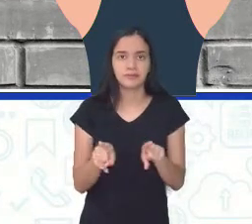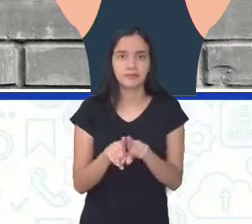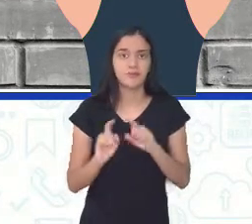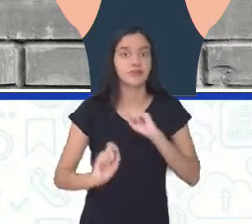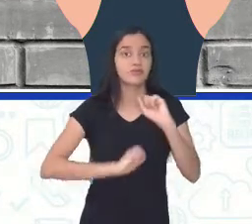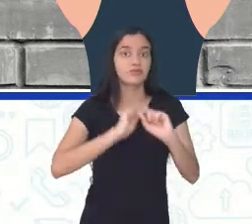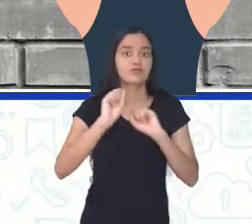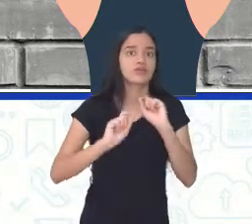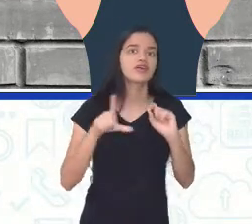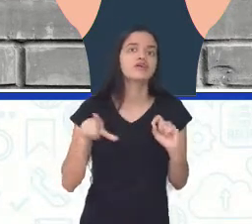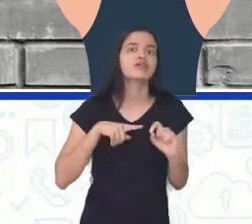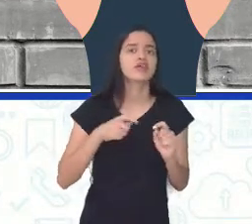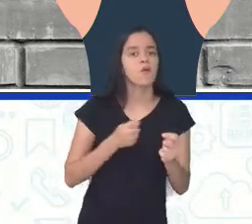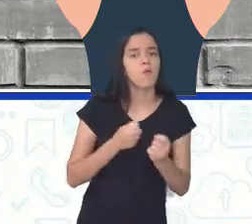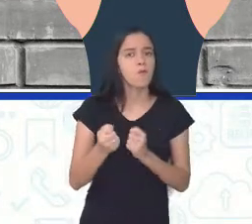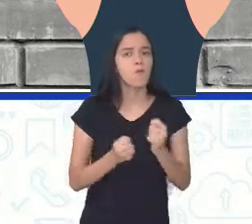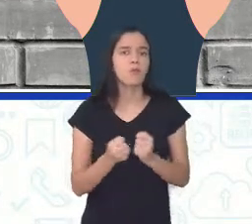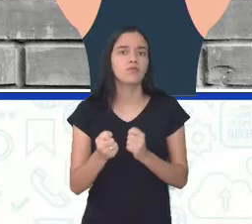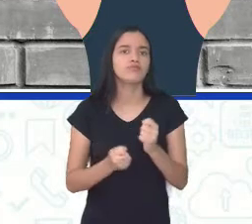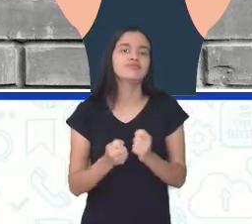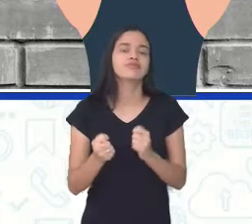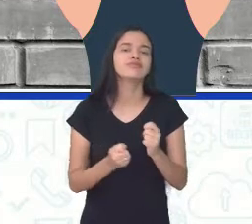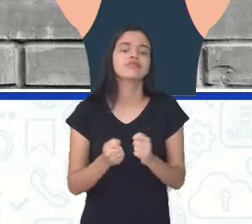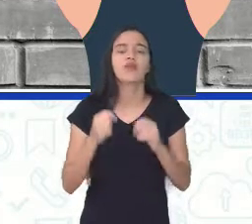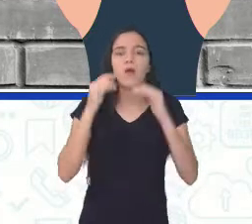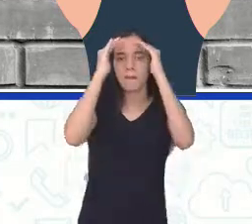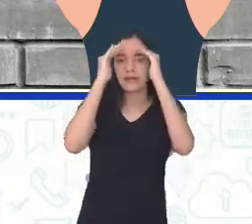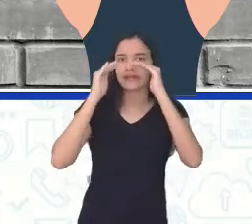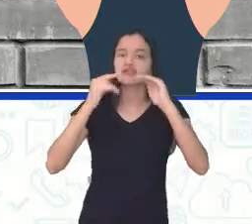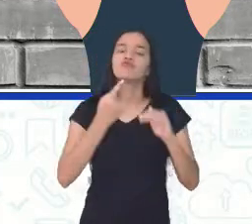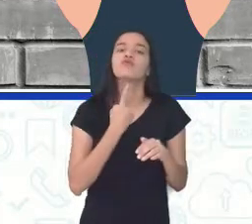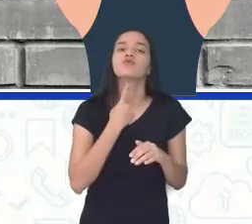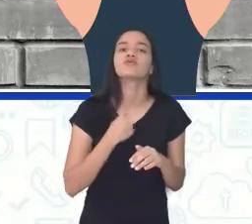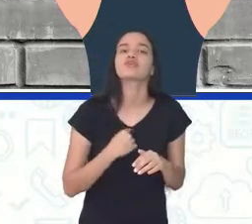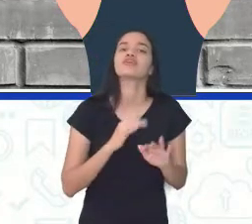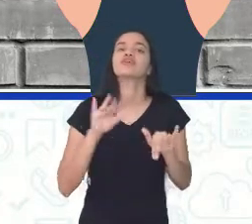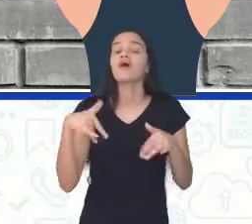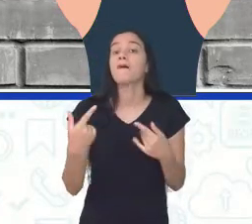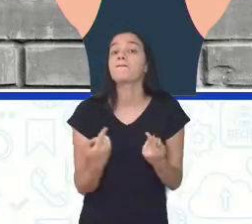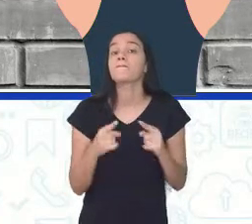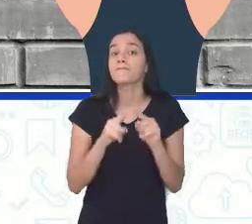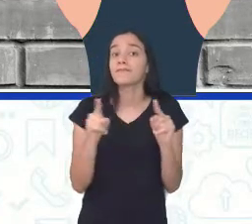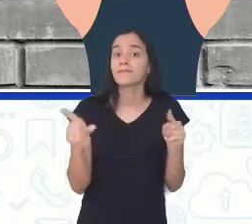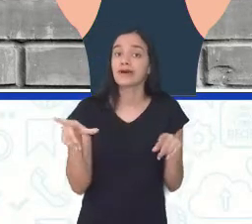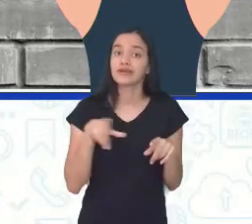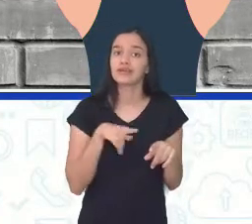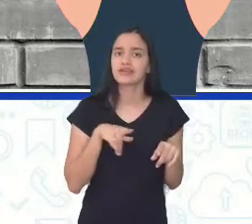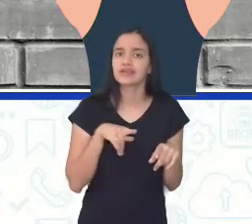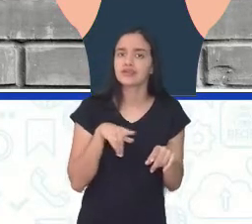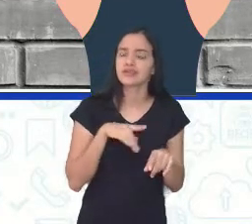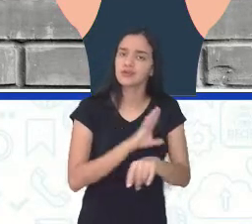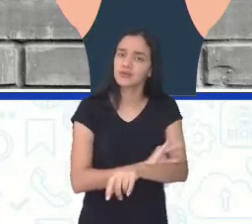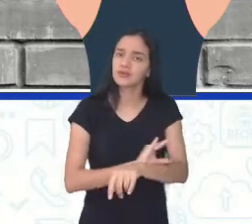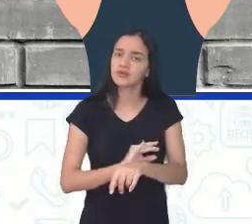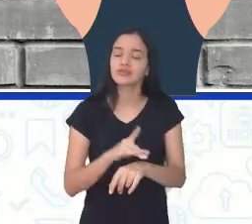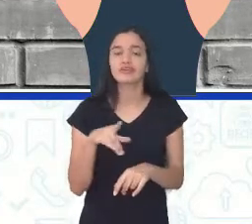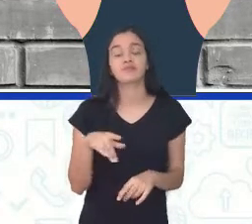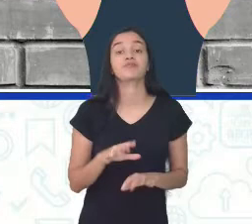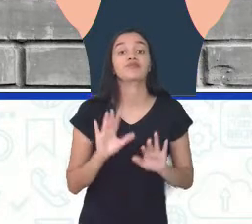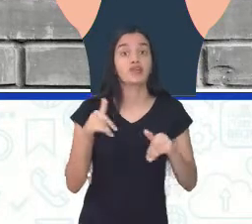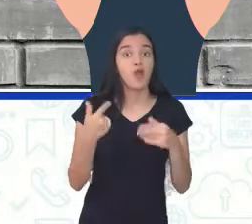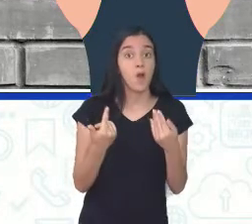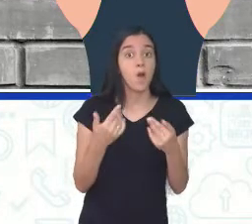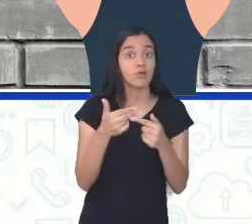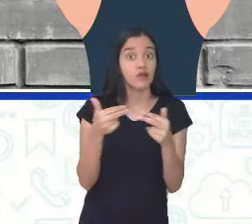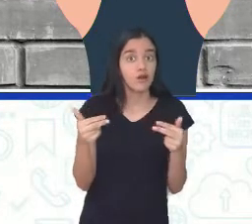né? Eu tenho controle sobre ele obedece à minha vontade, mas existem alguns músculos que fazem algum tipo de reação. E outra